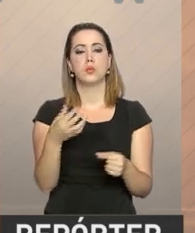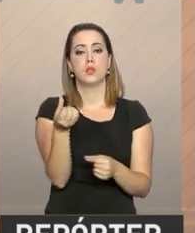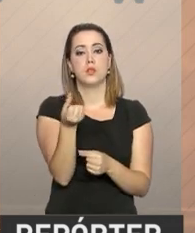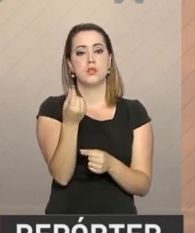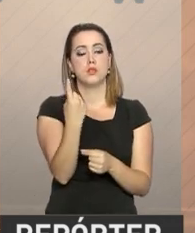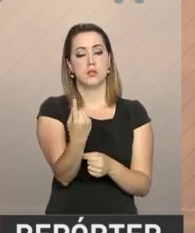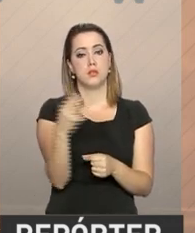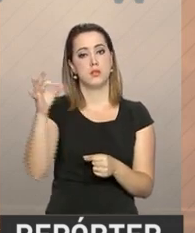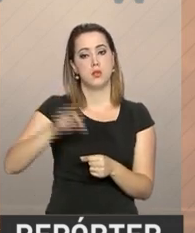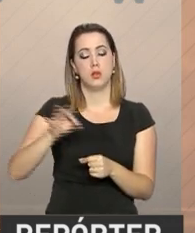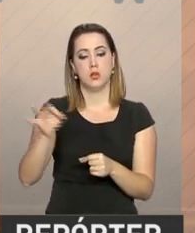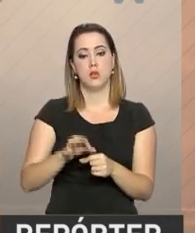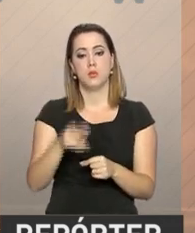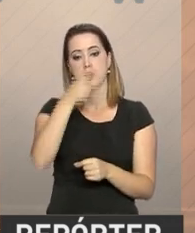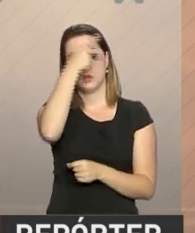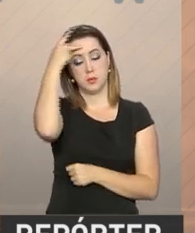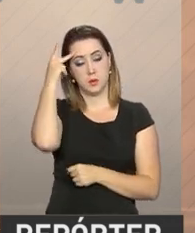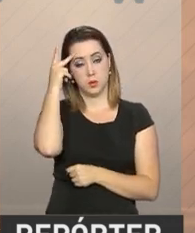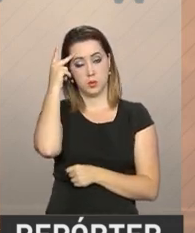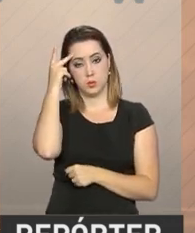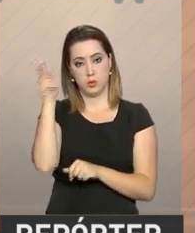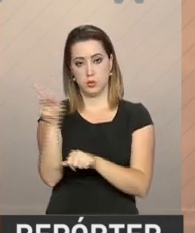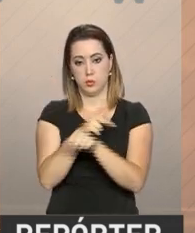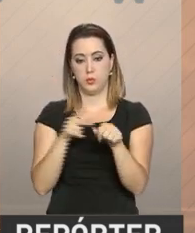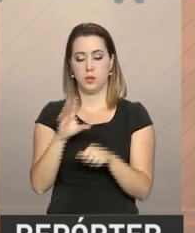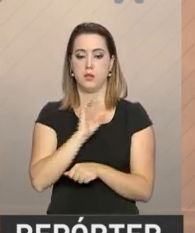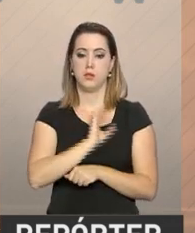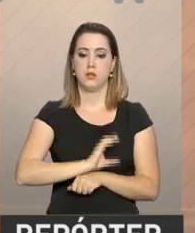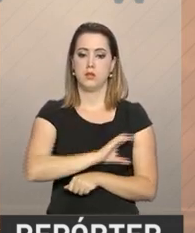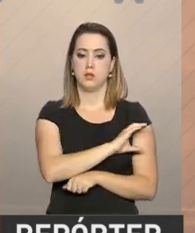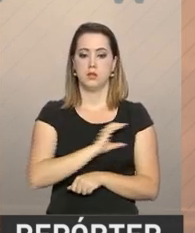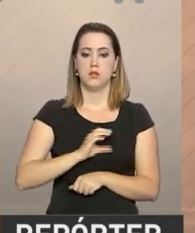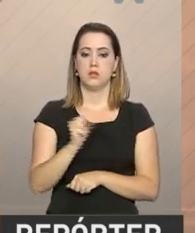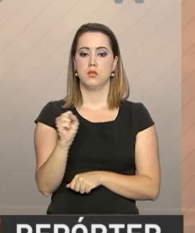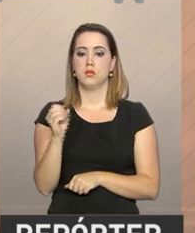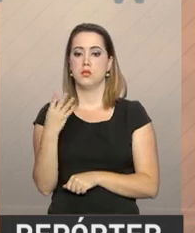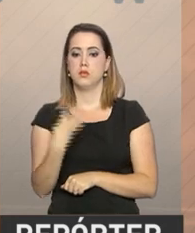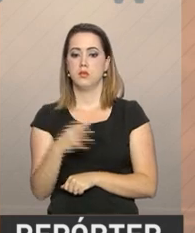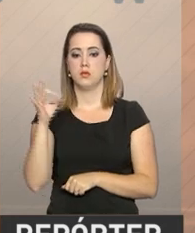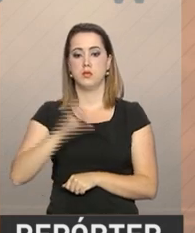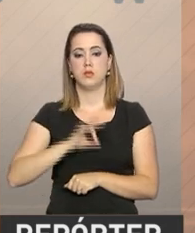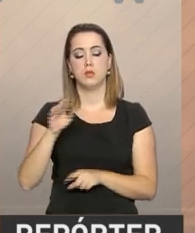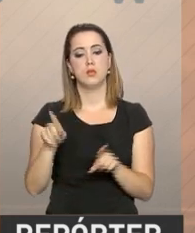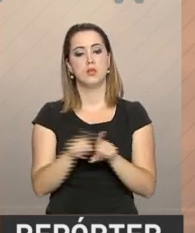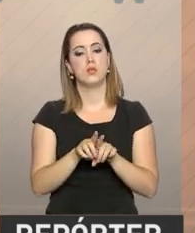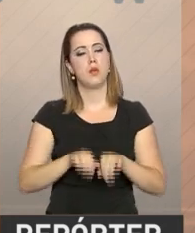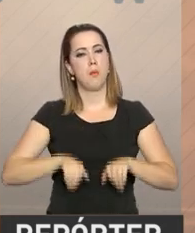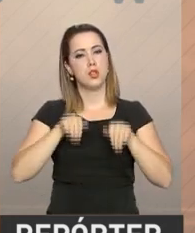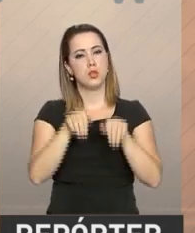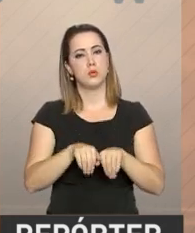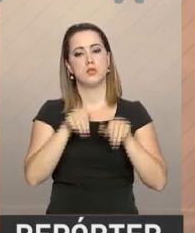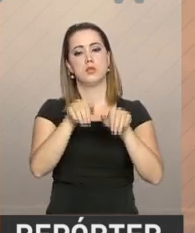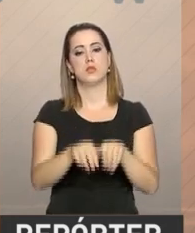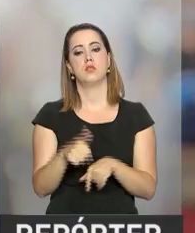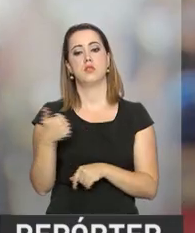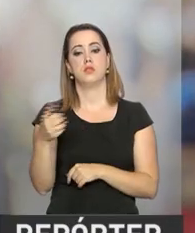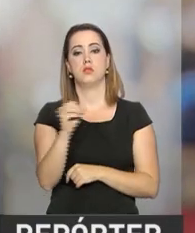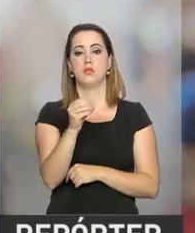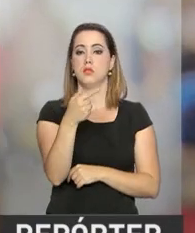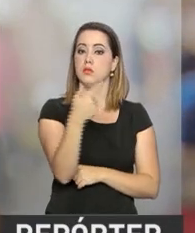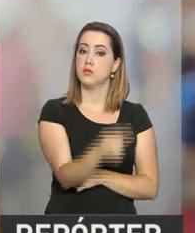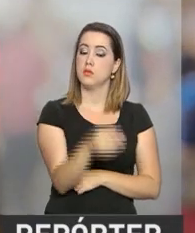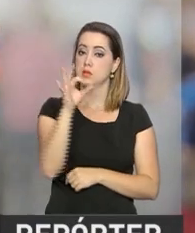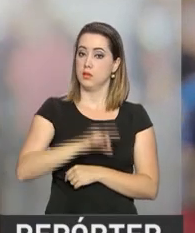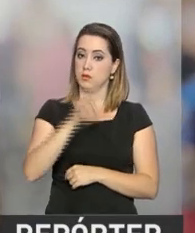61% o de canadenses 84% e o de australianos 107%